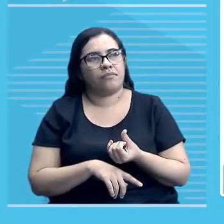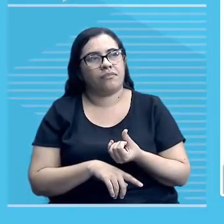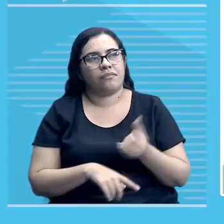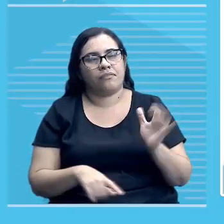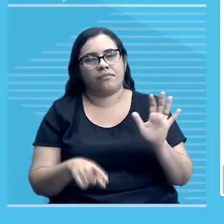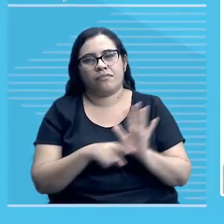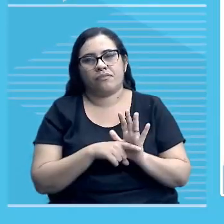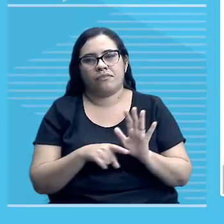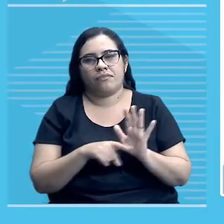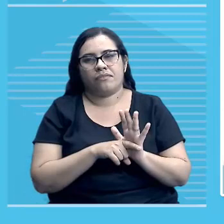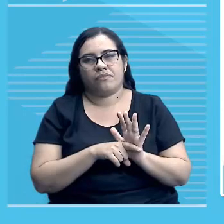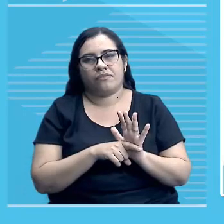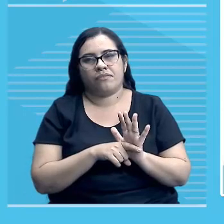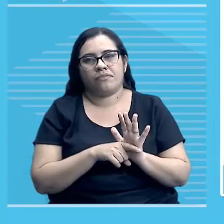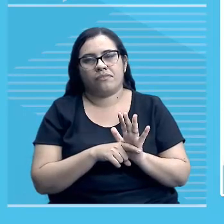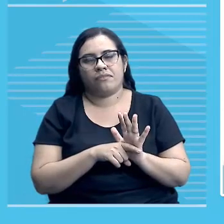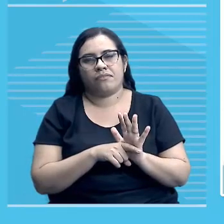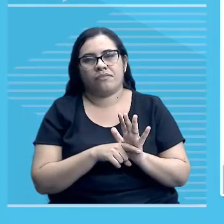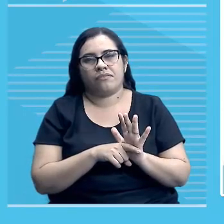menos